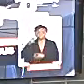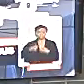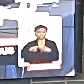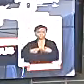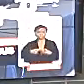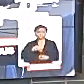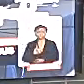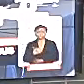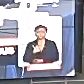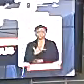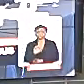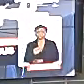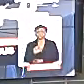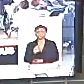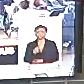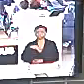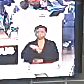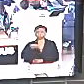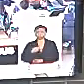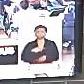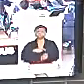Itaúna 3